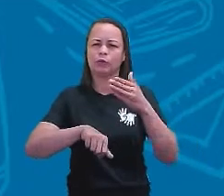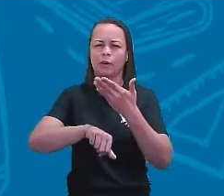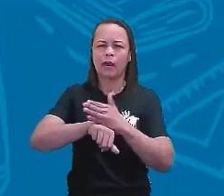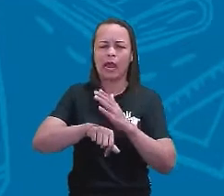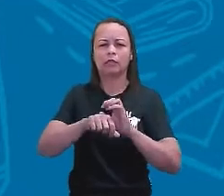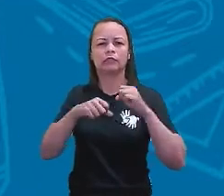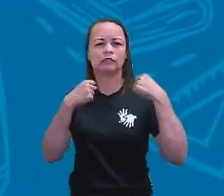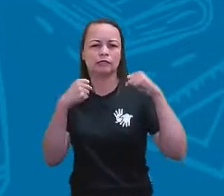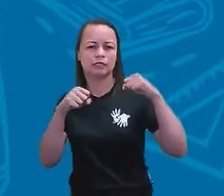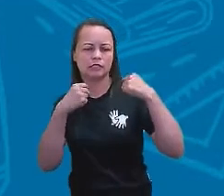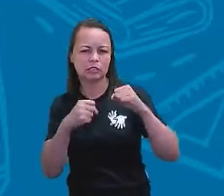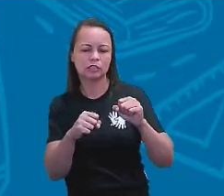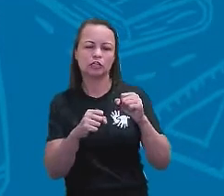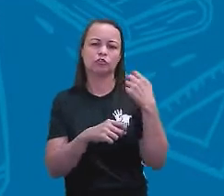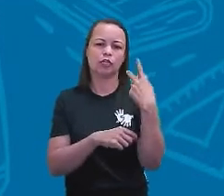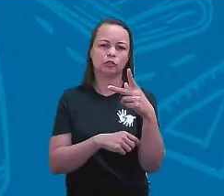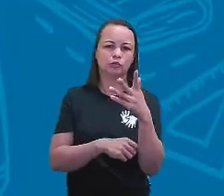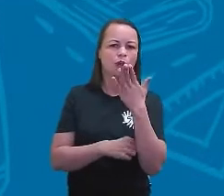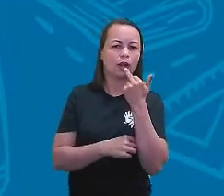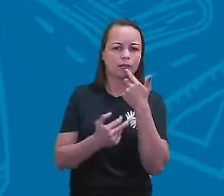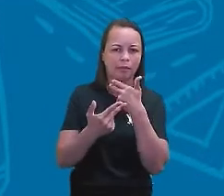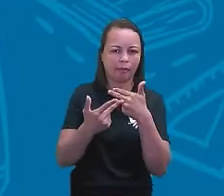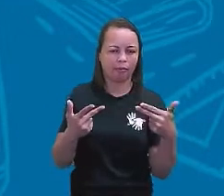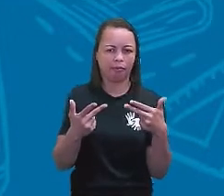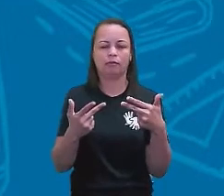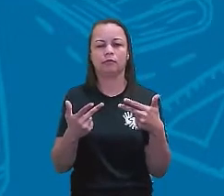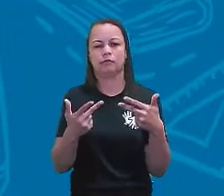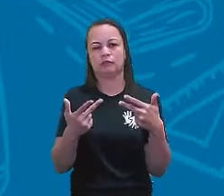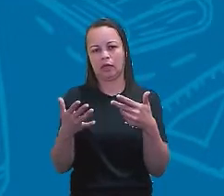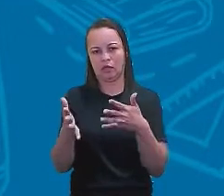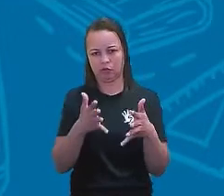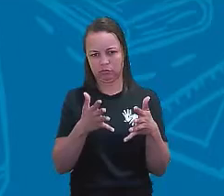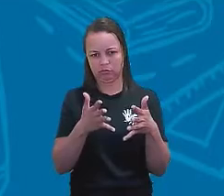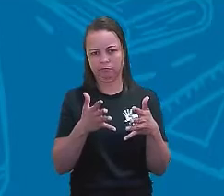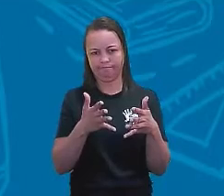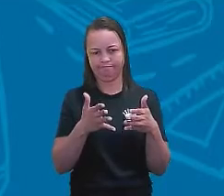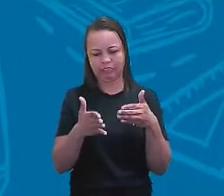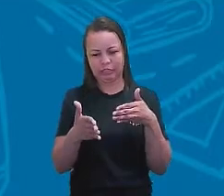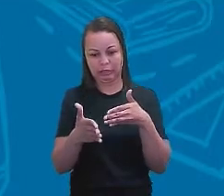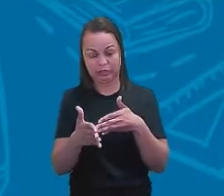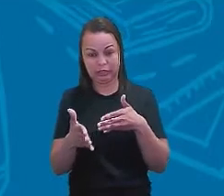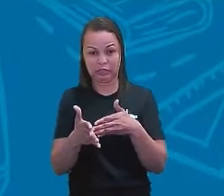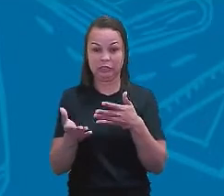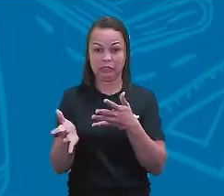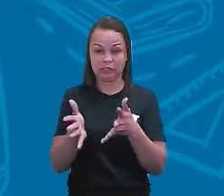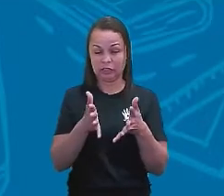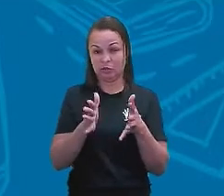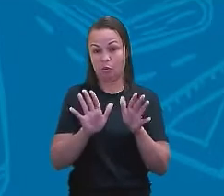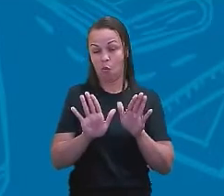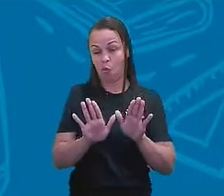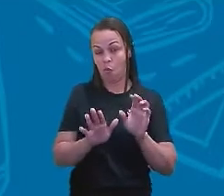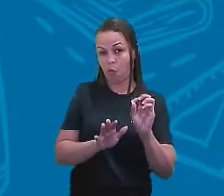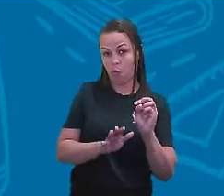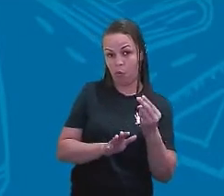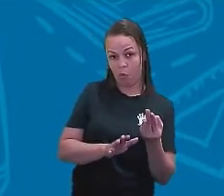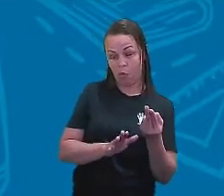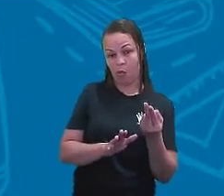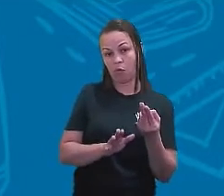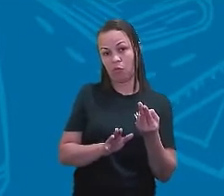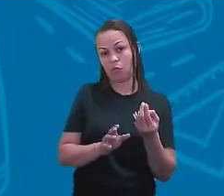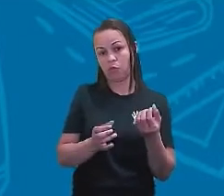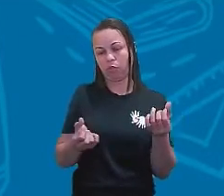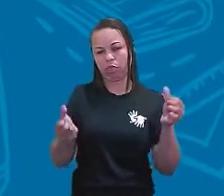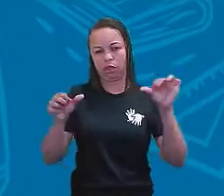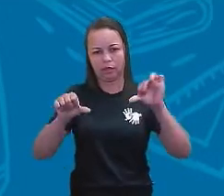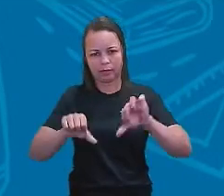tua alimentação, impacta positivamente ou, todavia, contudo, entretanto, negativamente.